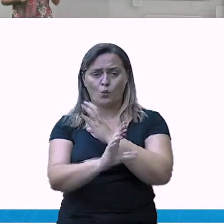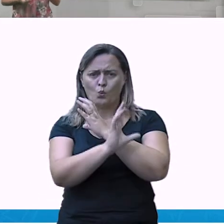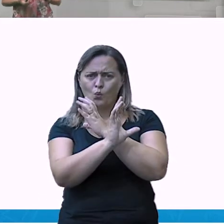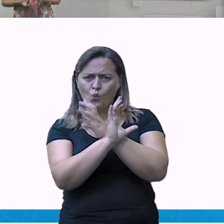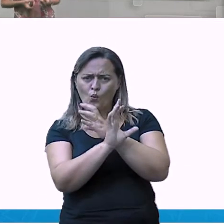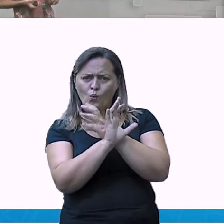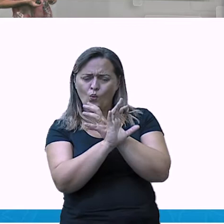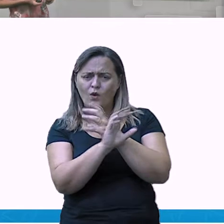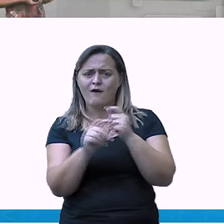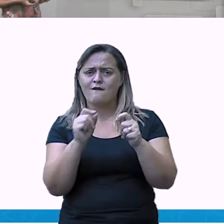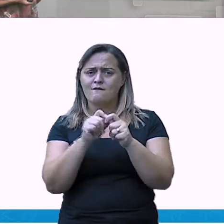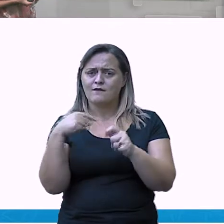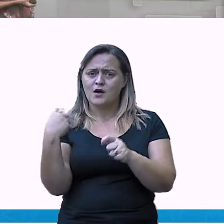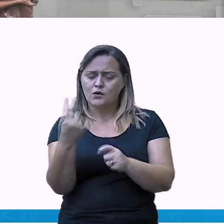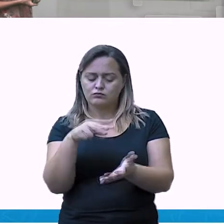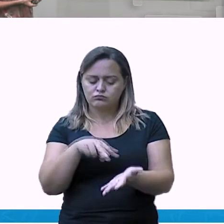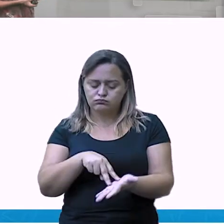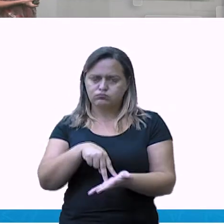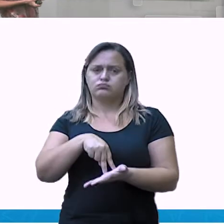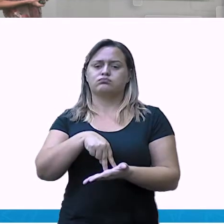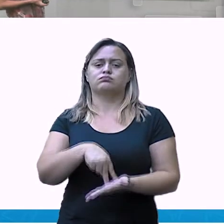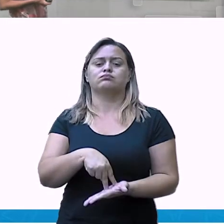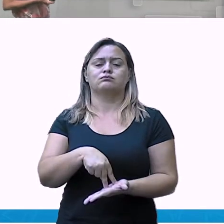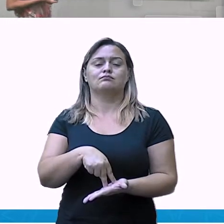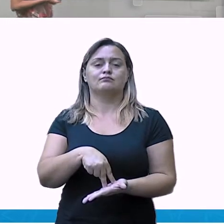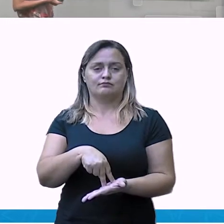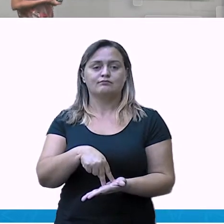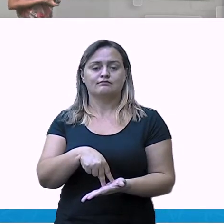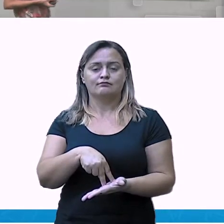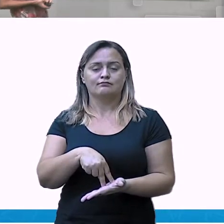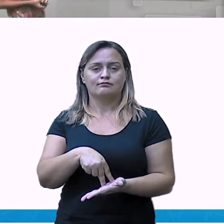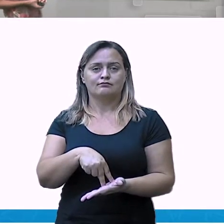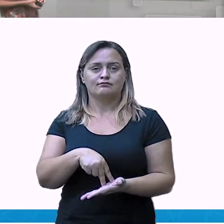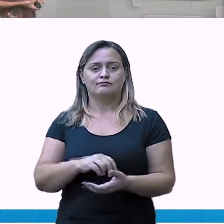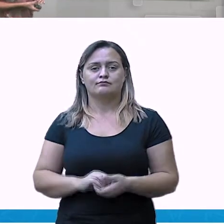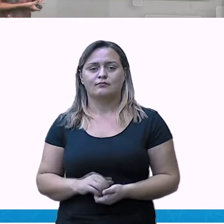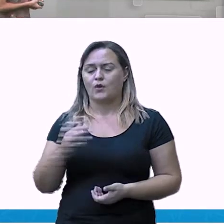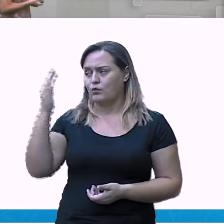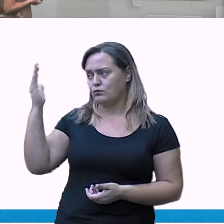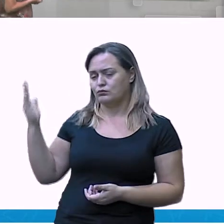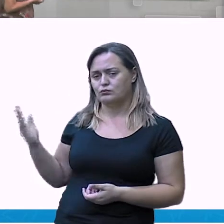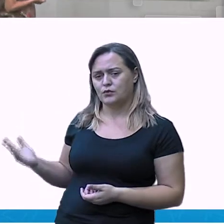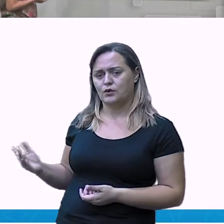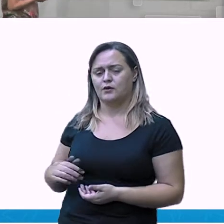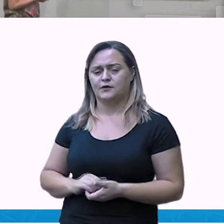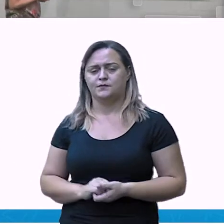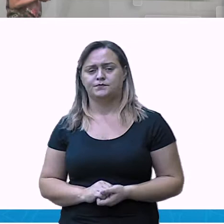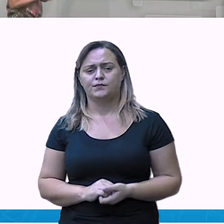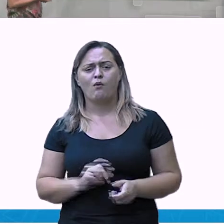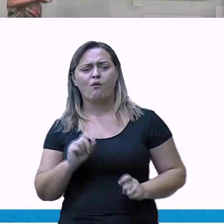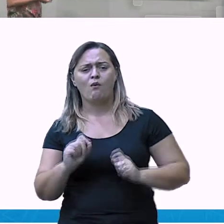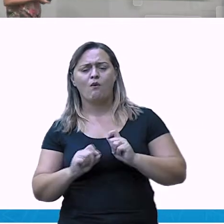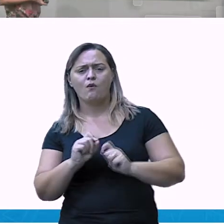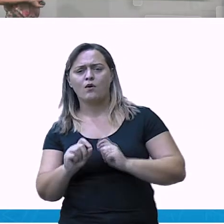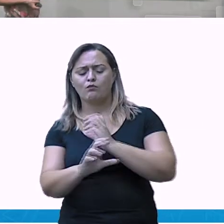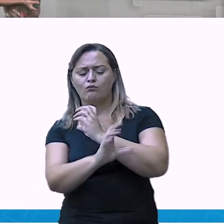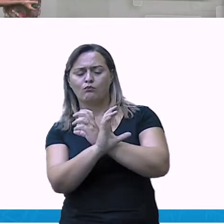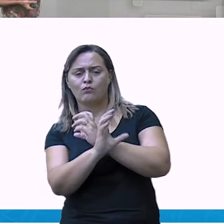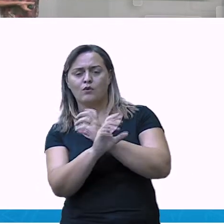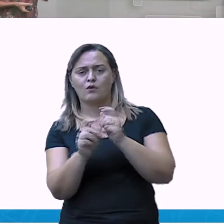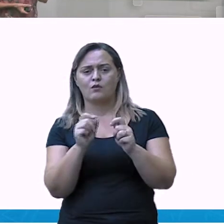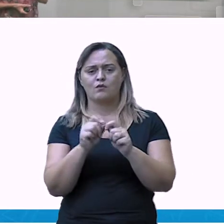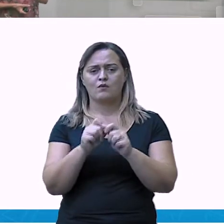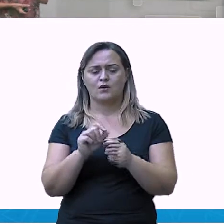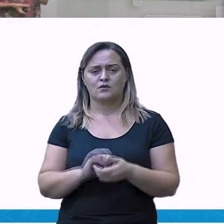nos sustenta. Olha os pontos que serão abordados aqui para nós. O nosso esqueleto, ele é